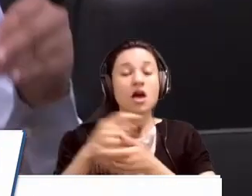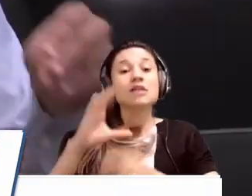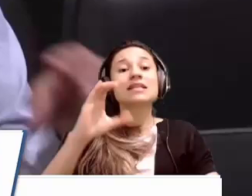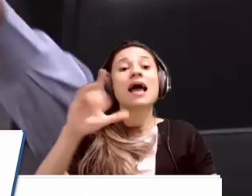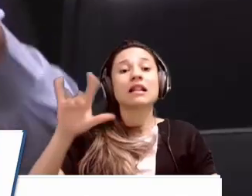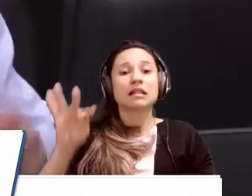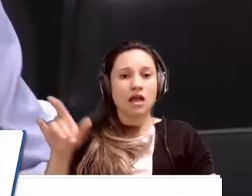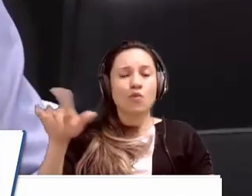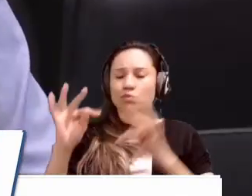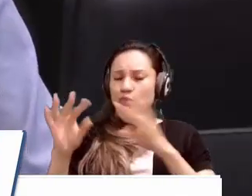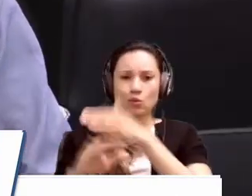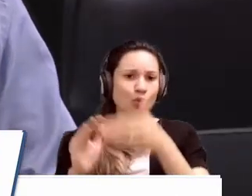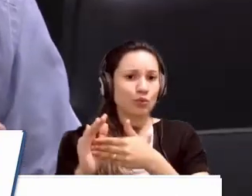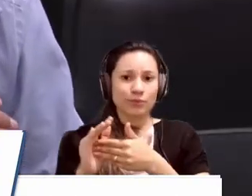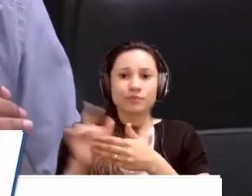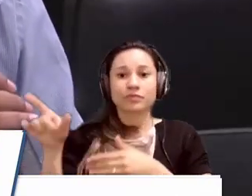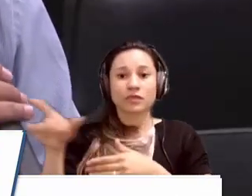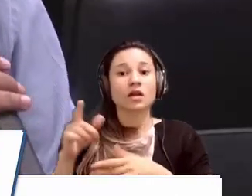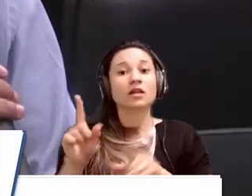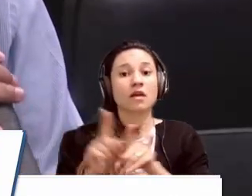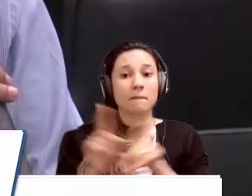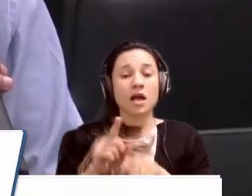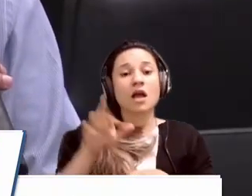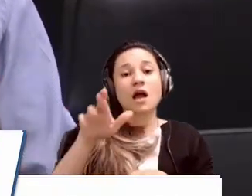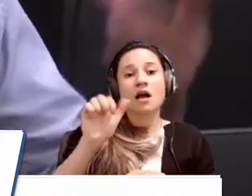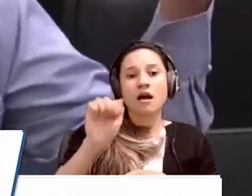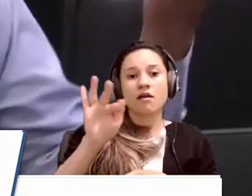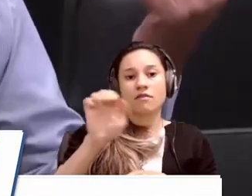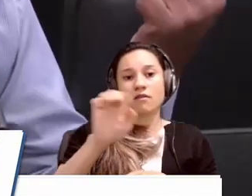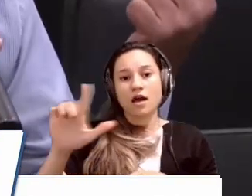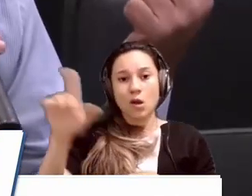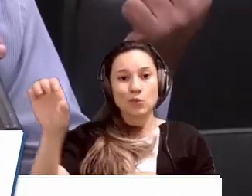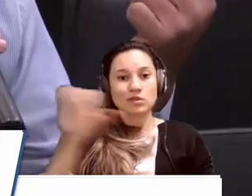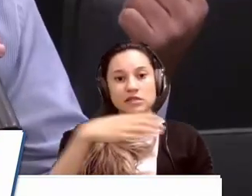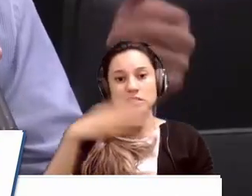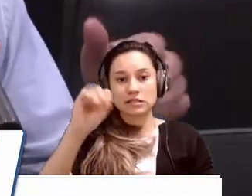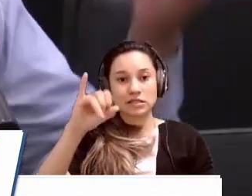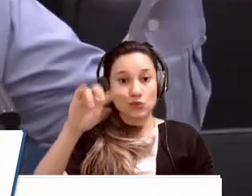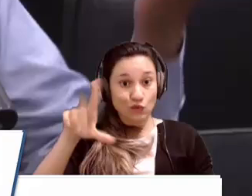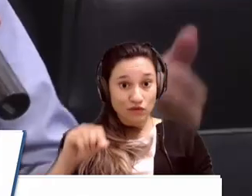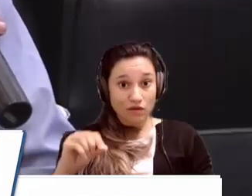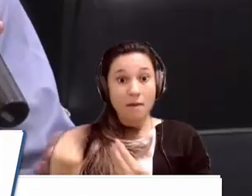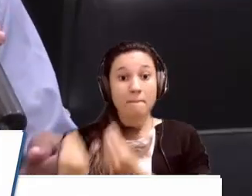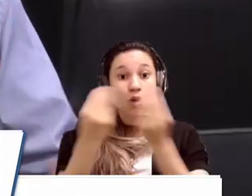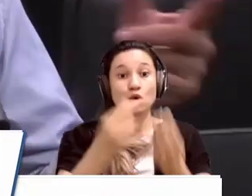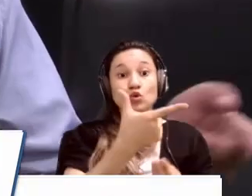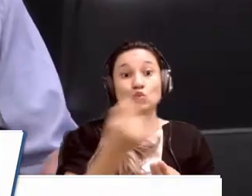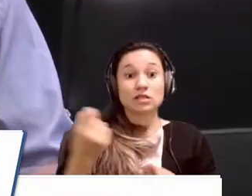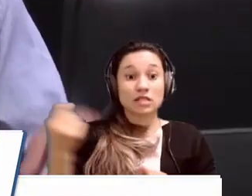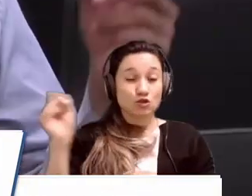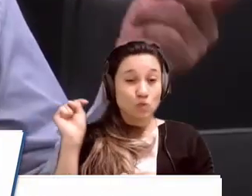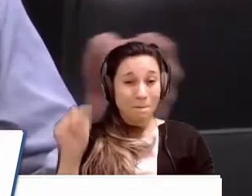Né. Então, inclusive o Rafael Silva, o deputado, mandou para eles 200 mil, faz uns 3 meses,